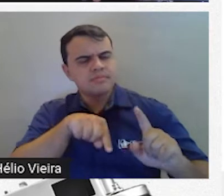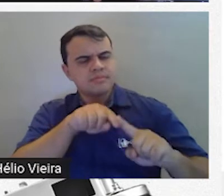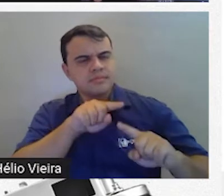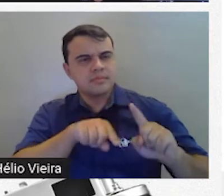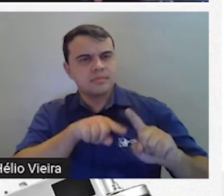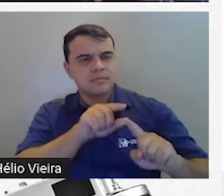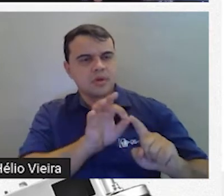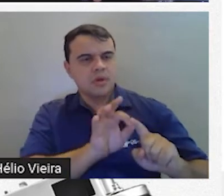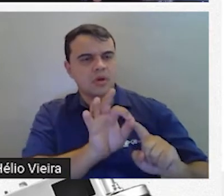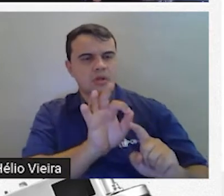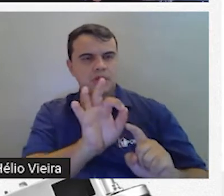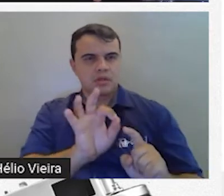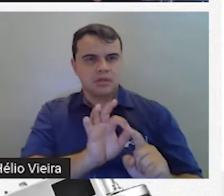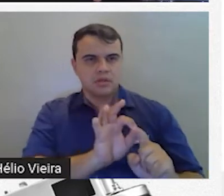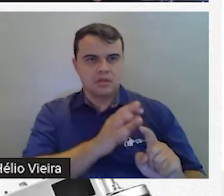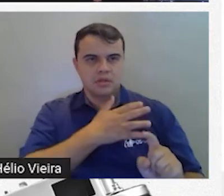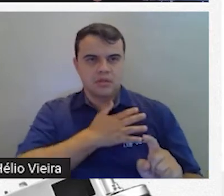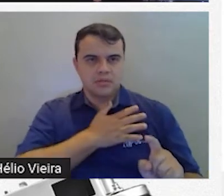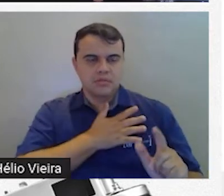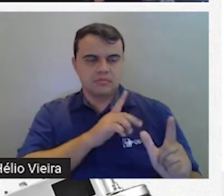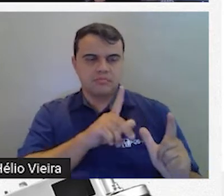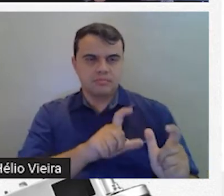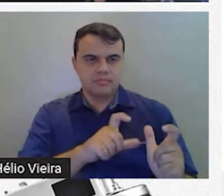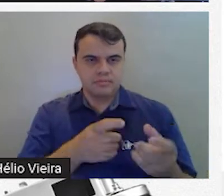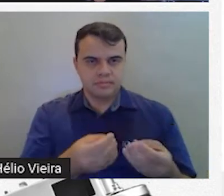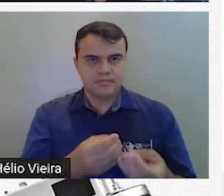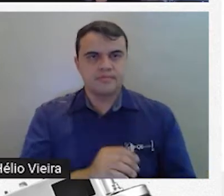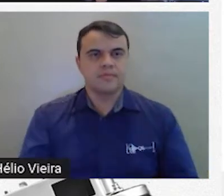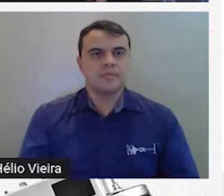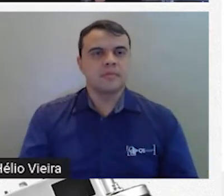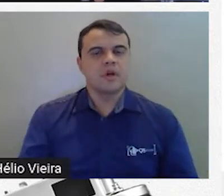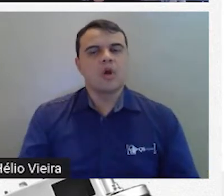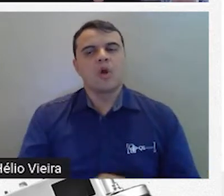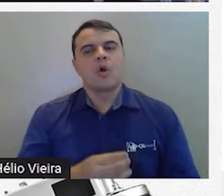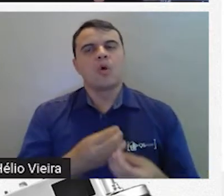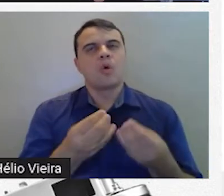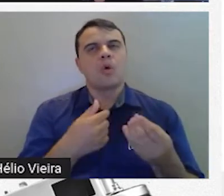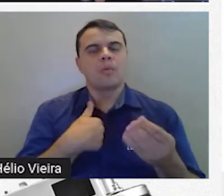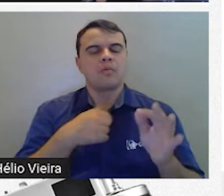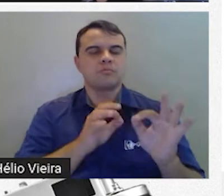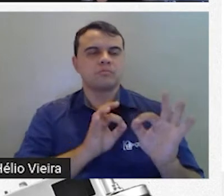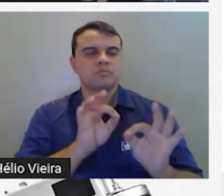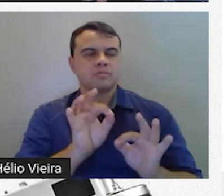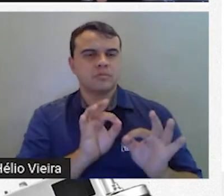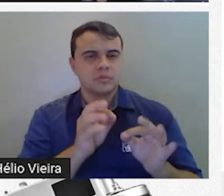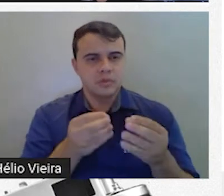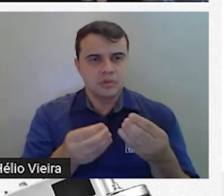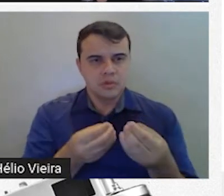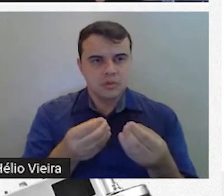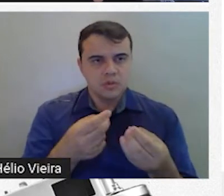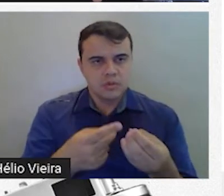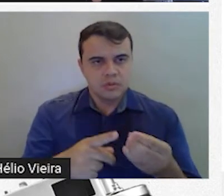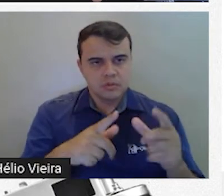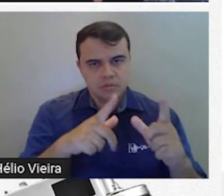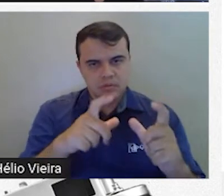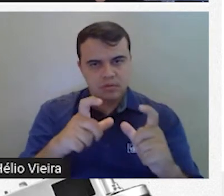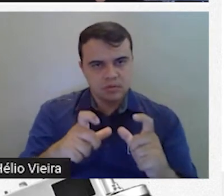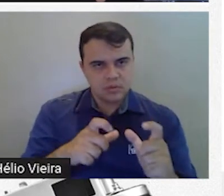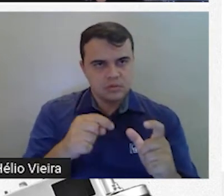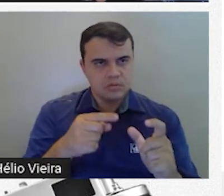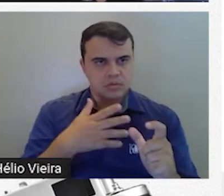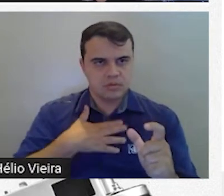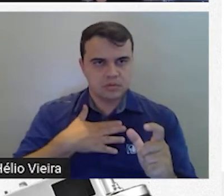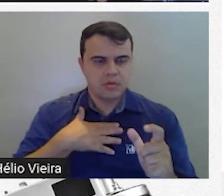estar organizados na minha fotografia. Então, como que eu posso organizar esses elementos na